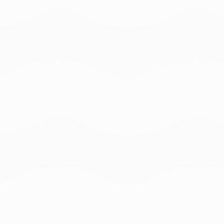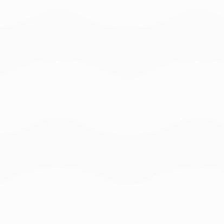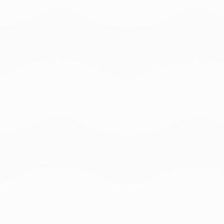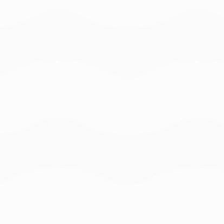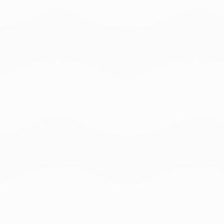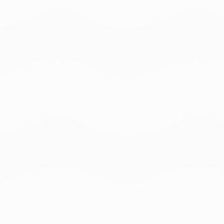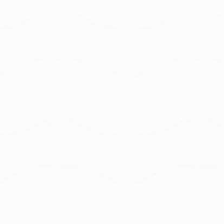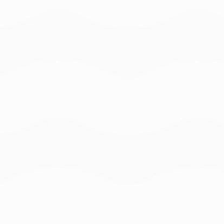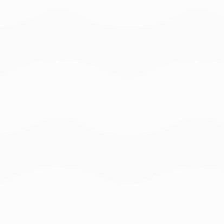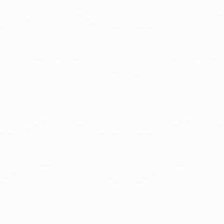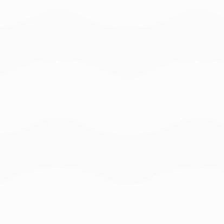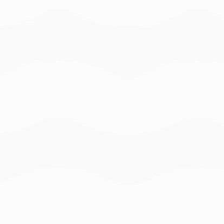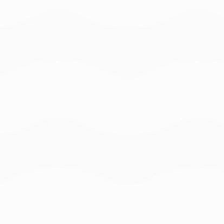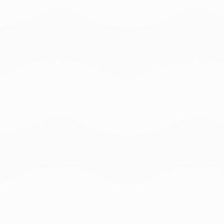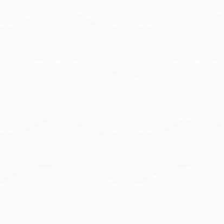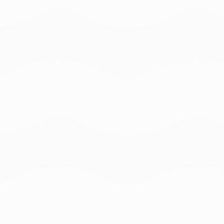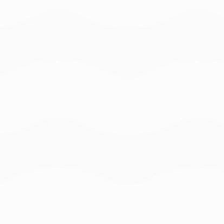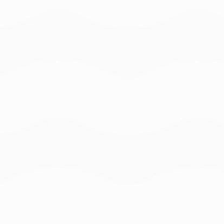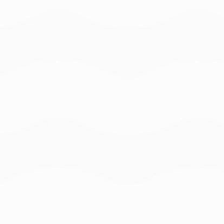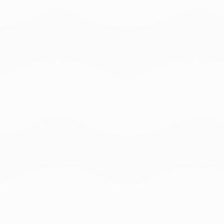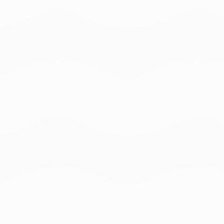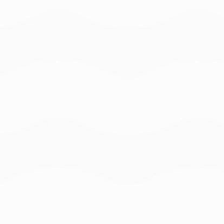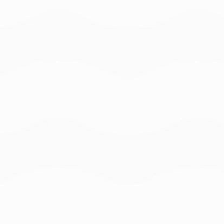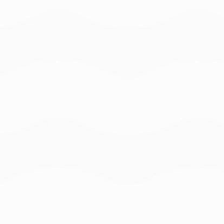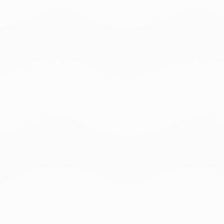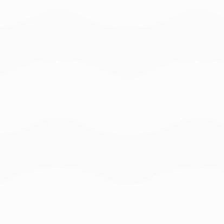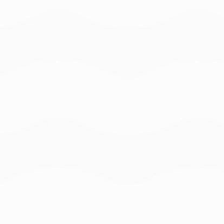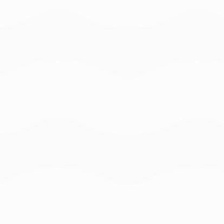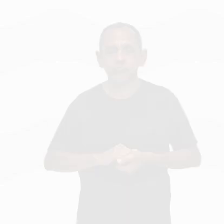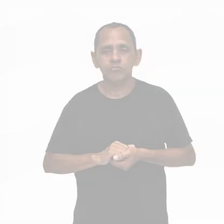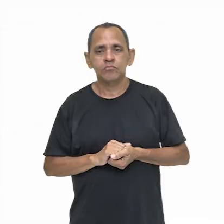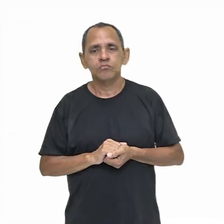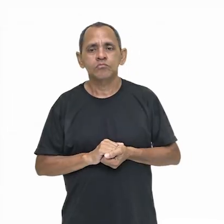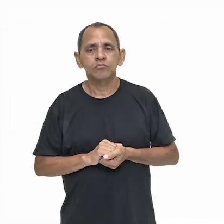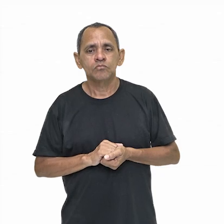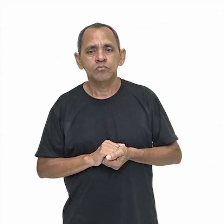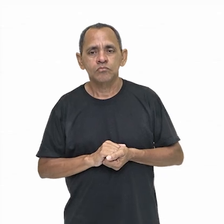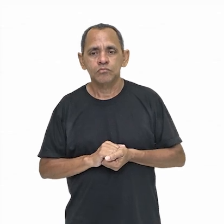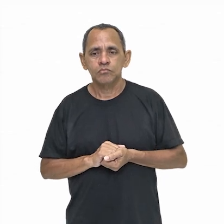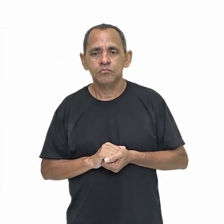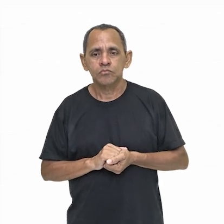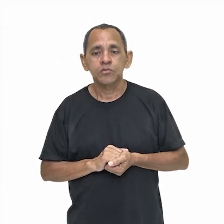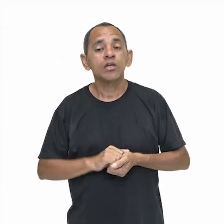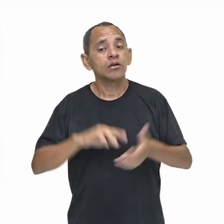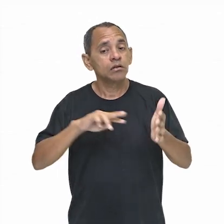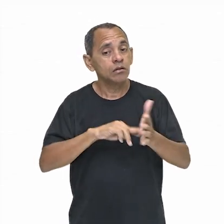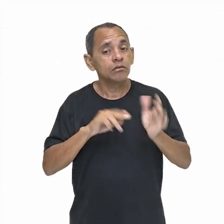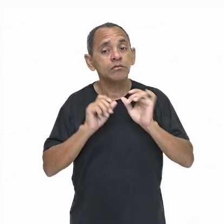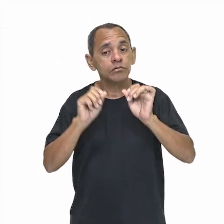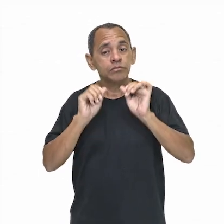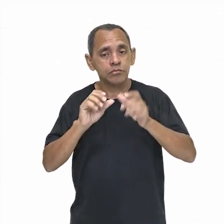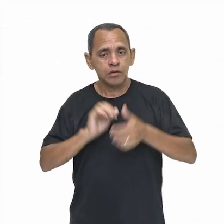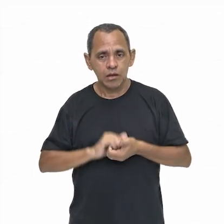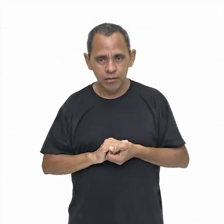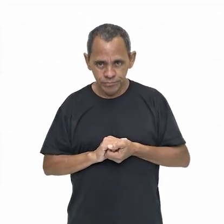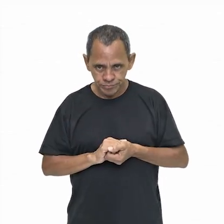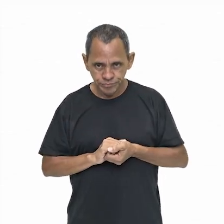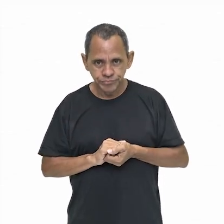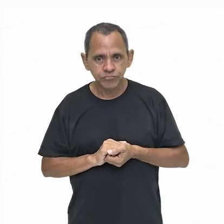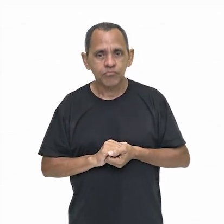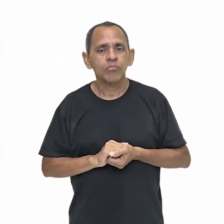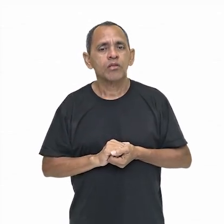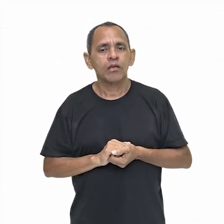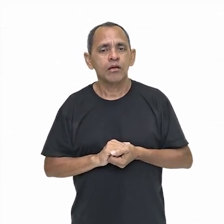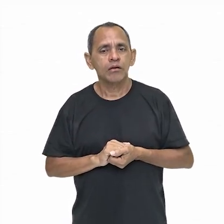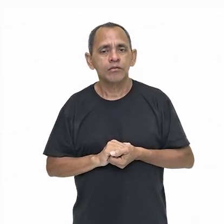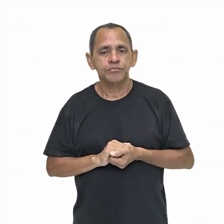Interceptar significa tentar roubar a bola, tá, gente? Então não é que nem basquete, handball, que você tem que tentar roubar a bola